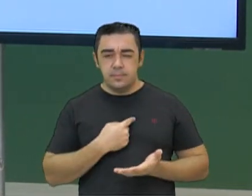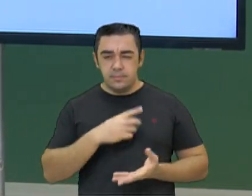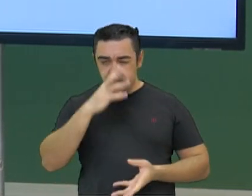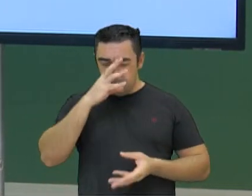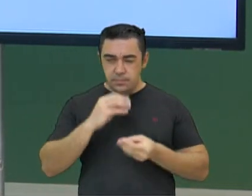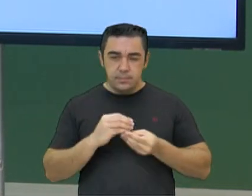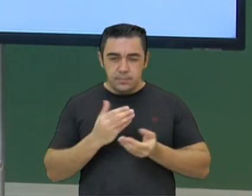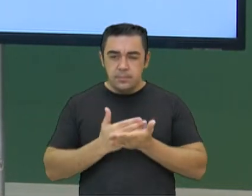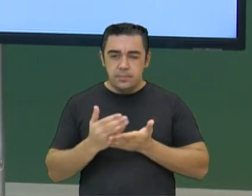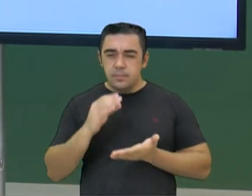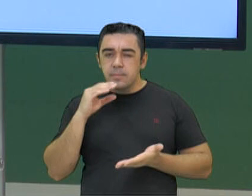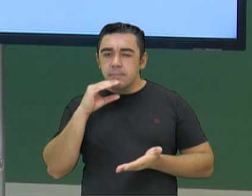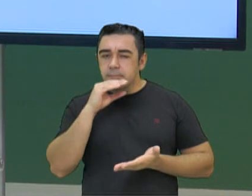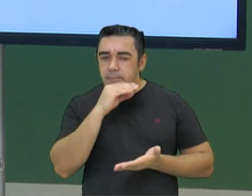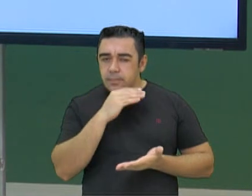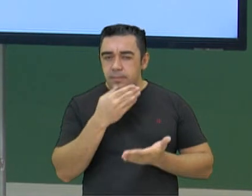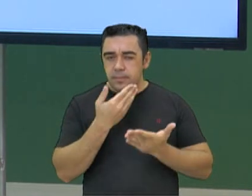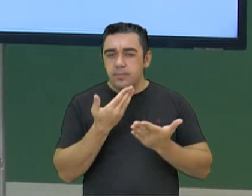começar a esquentar aqui